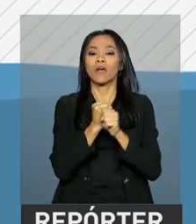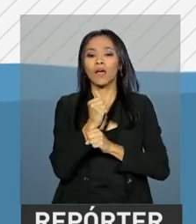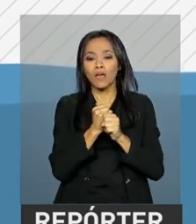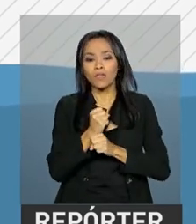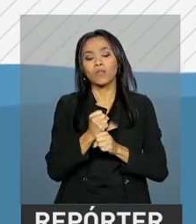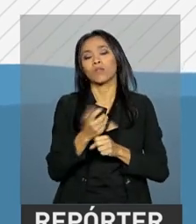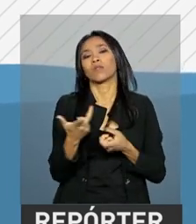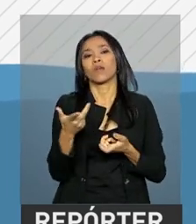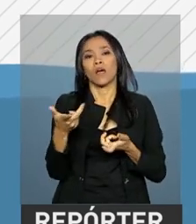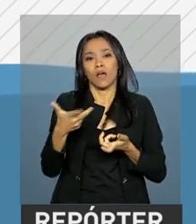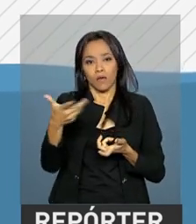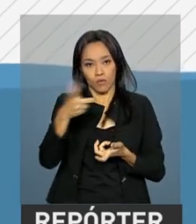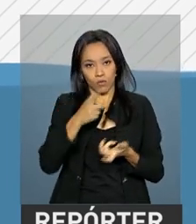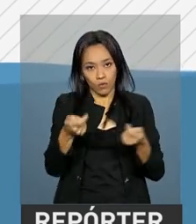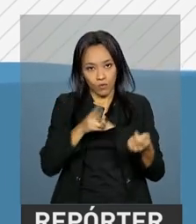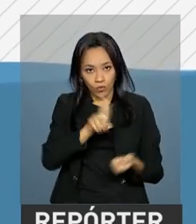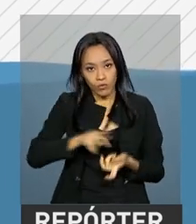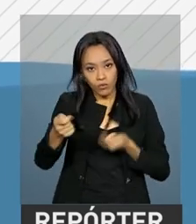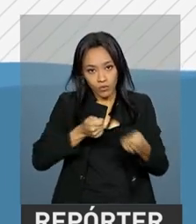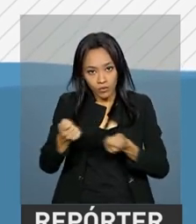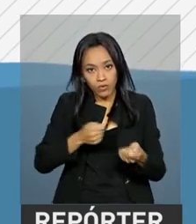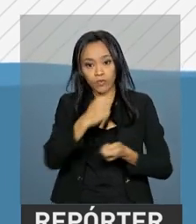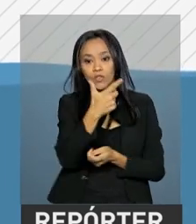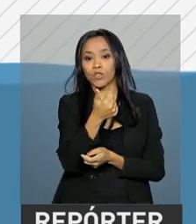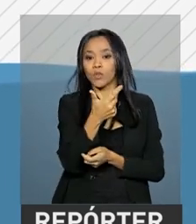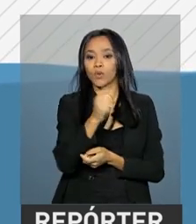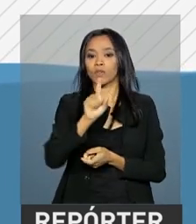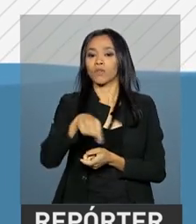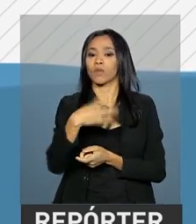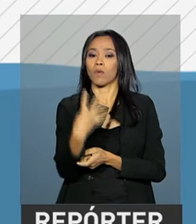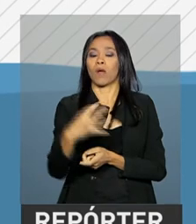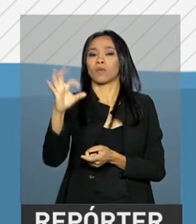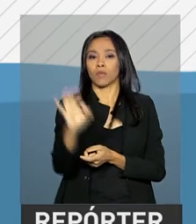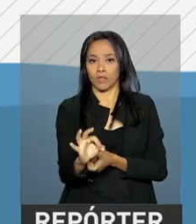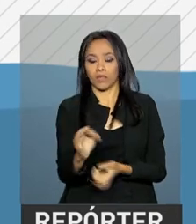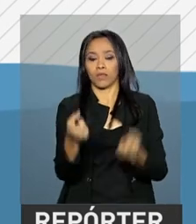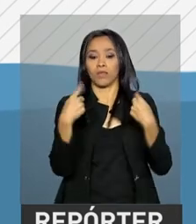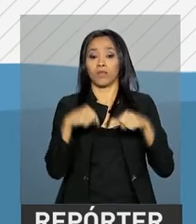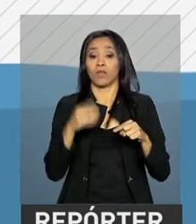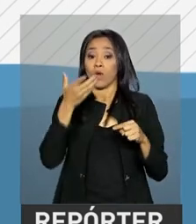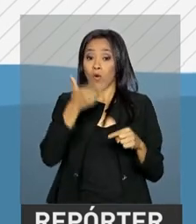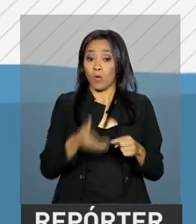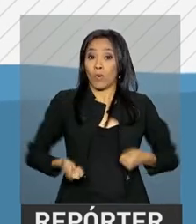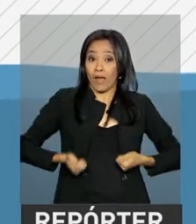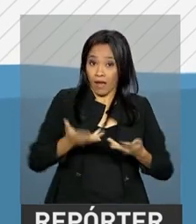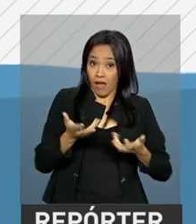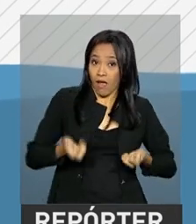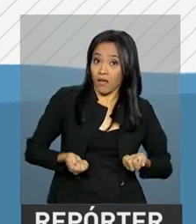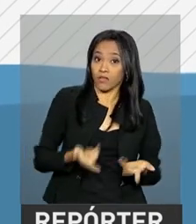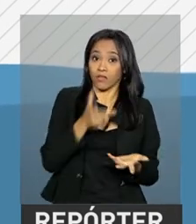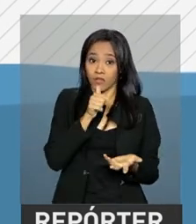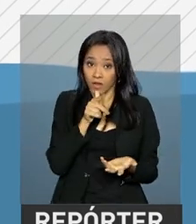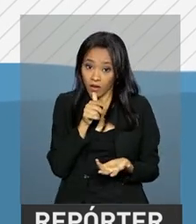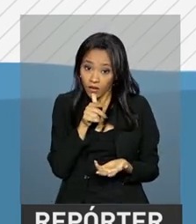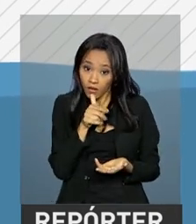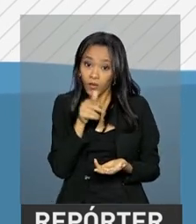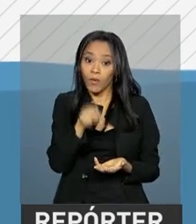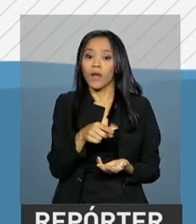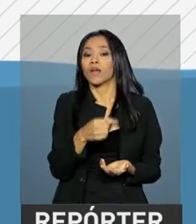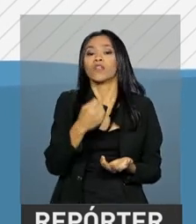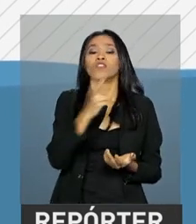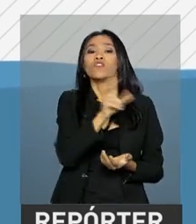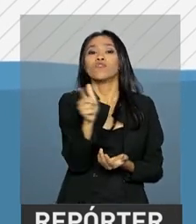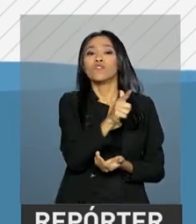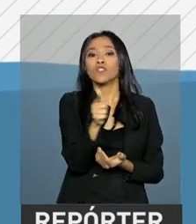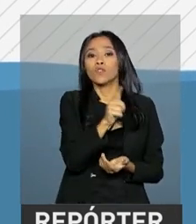consumo anual de água nos terminais foi de 12,4%. Já o gasto médio por passageiro passou de 22